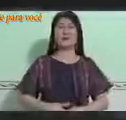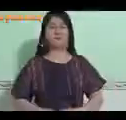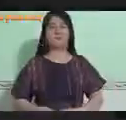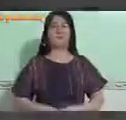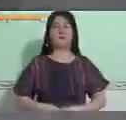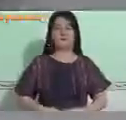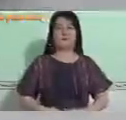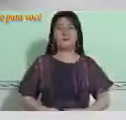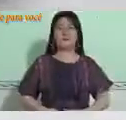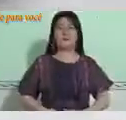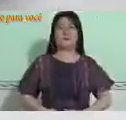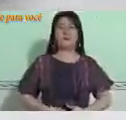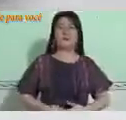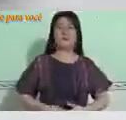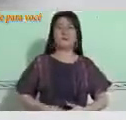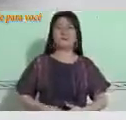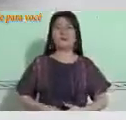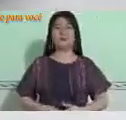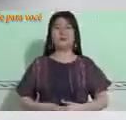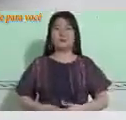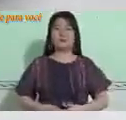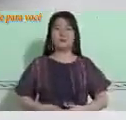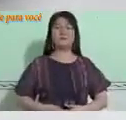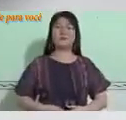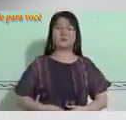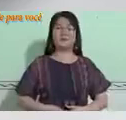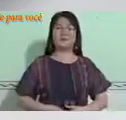do corpo para determinar a causa do tremor.